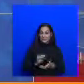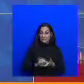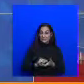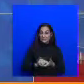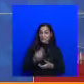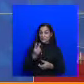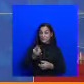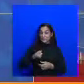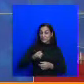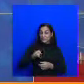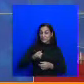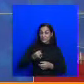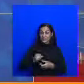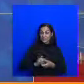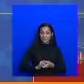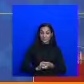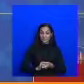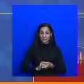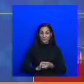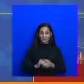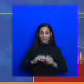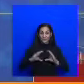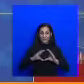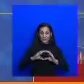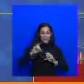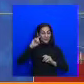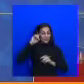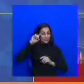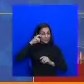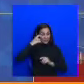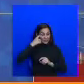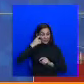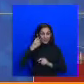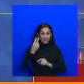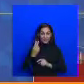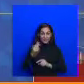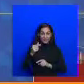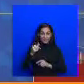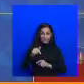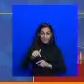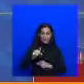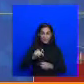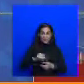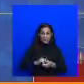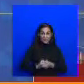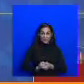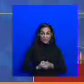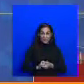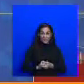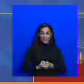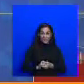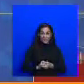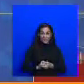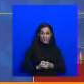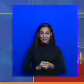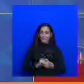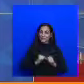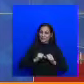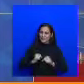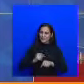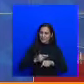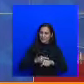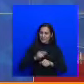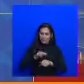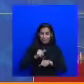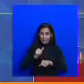Ainda faltam 2 números. Bola preta 27. Preta número 27. E pode